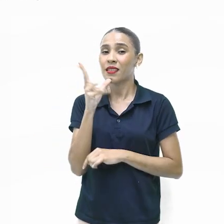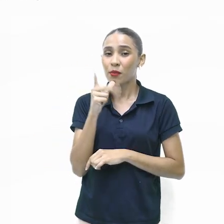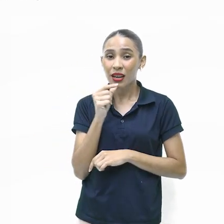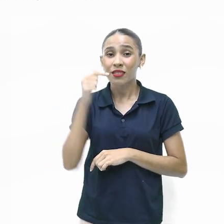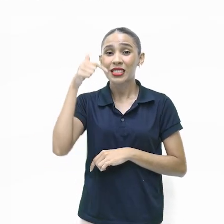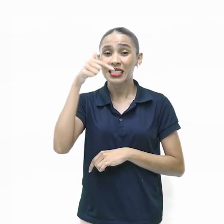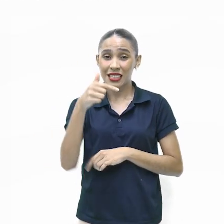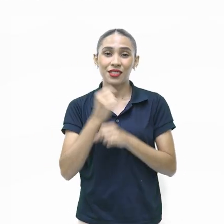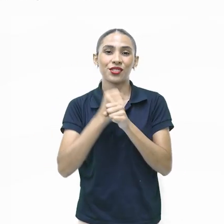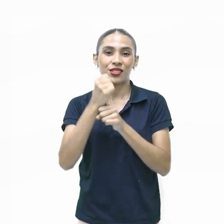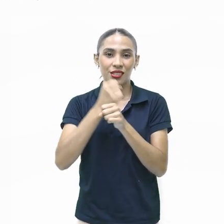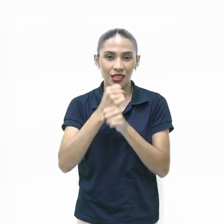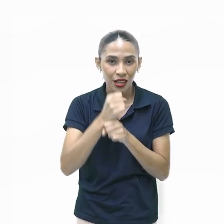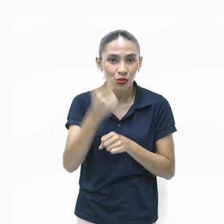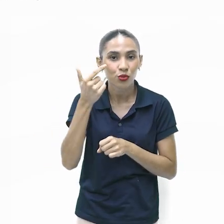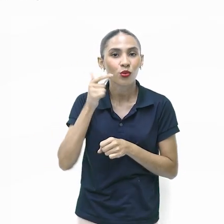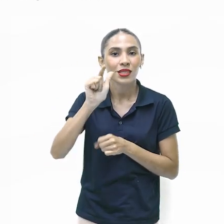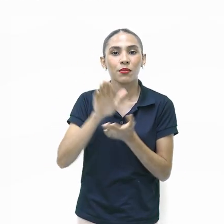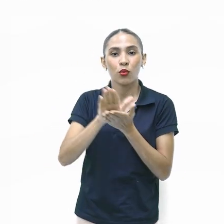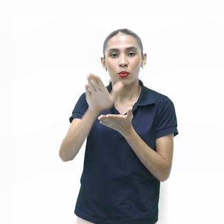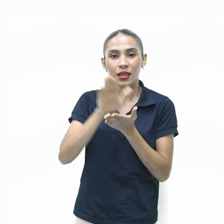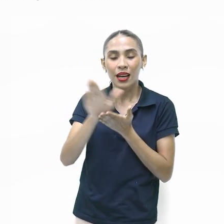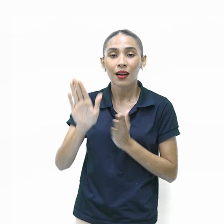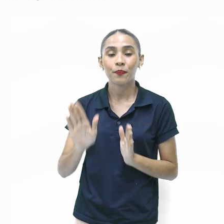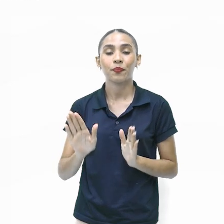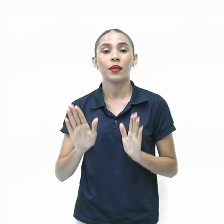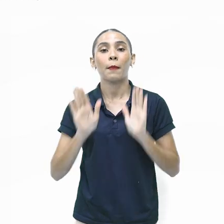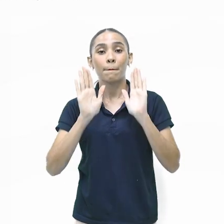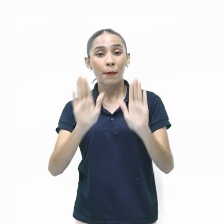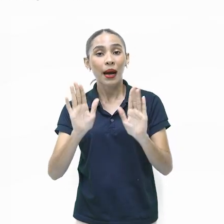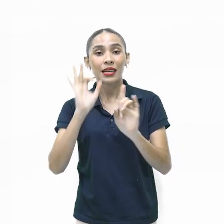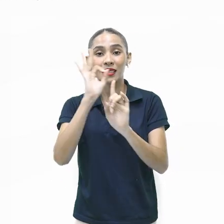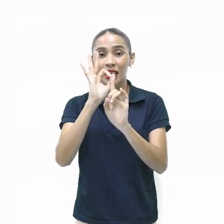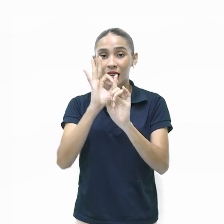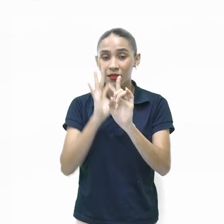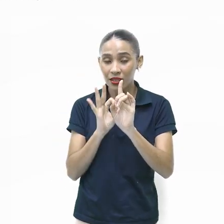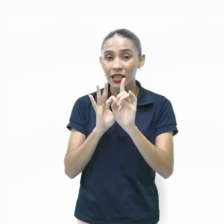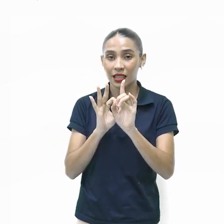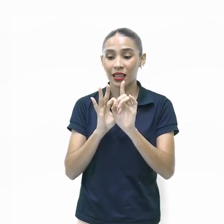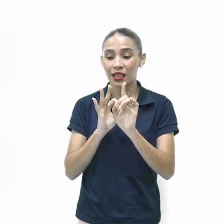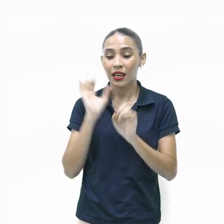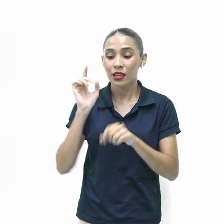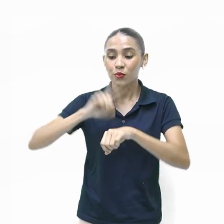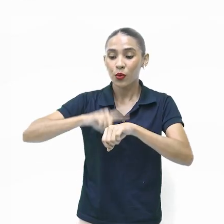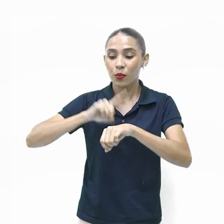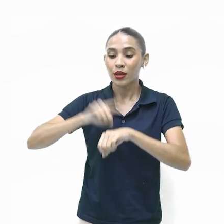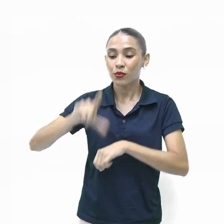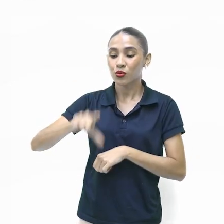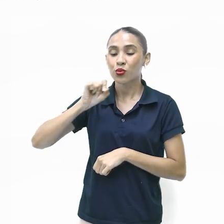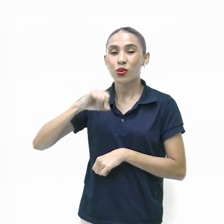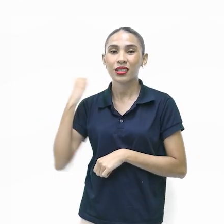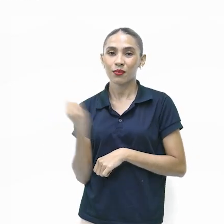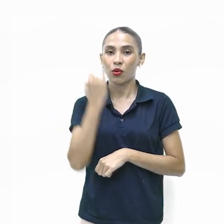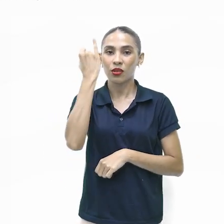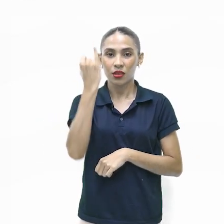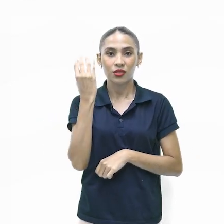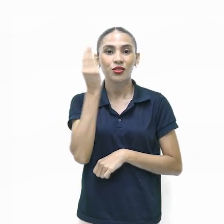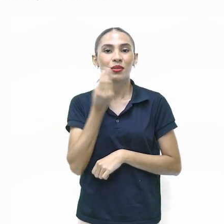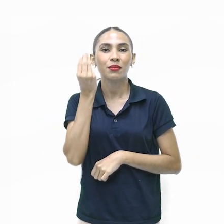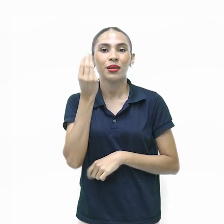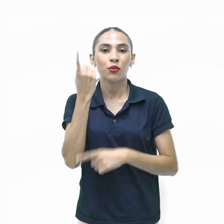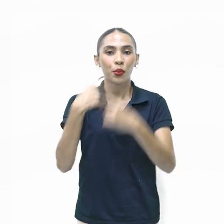anos para serem concluídos. Então, as ervilhas, elas foram uma escolha importante para o sucesso